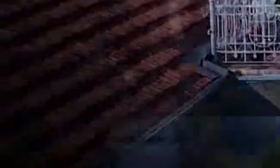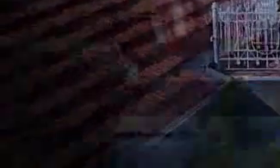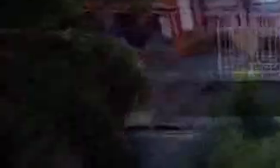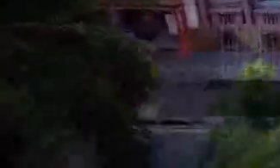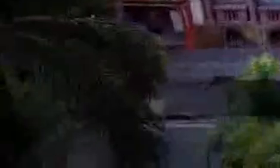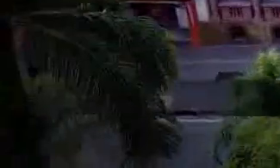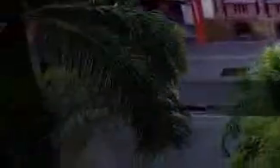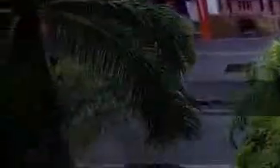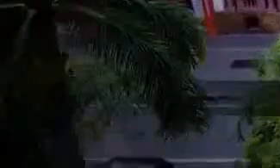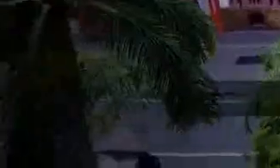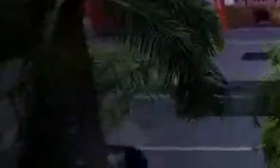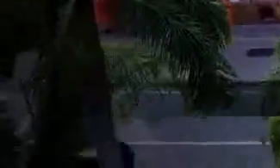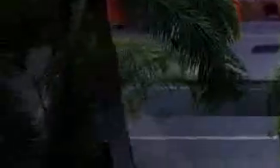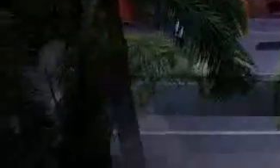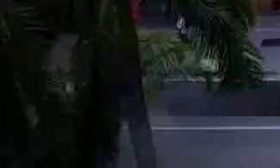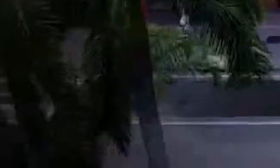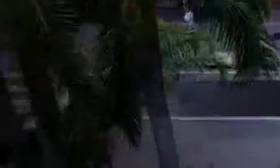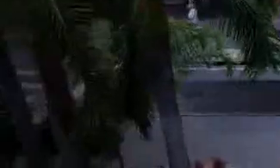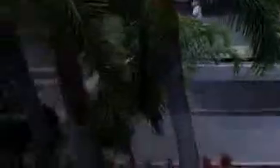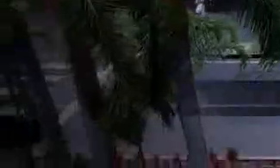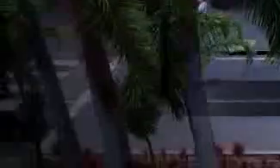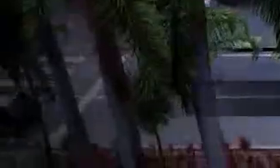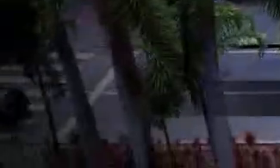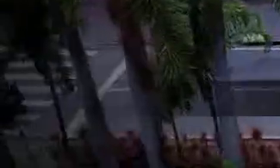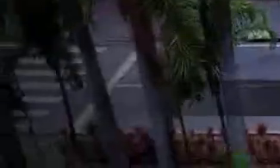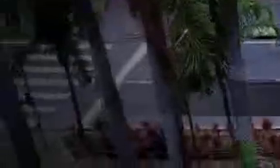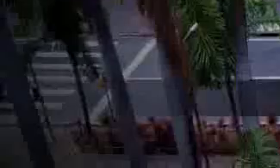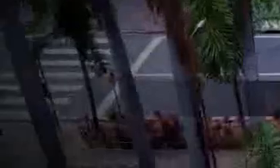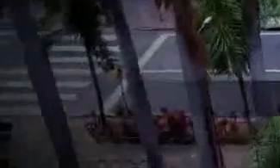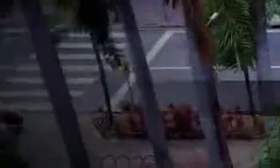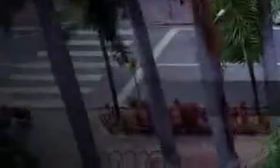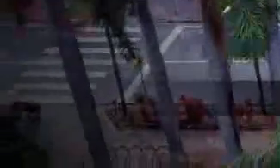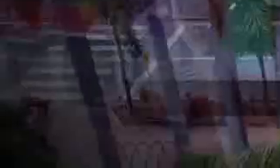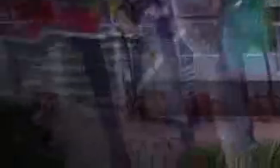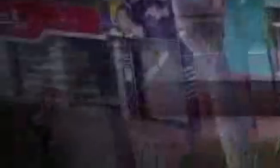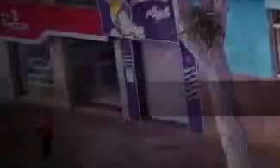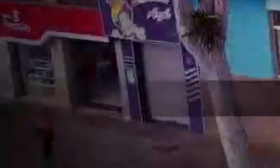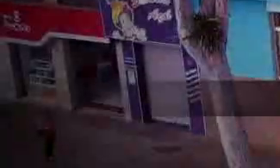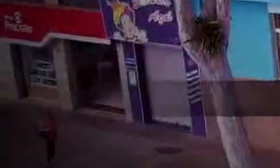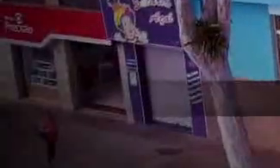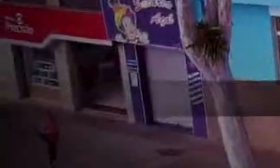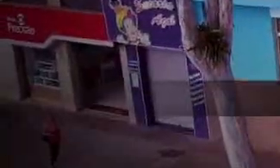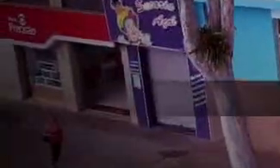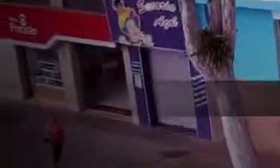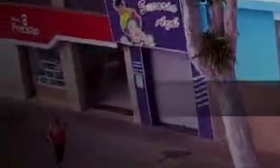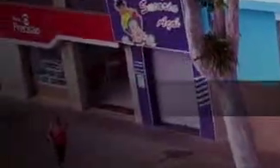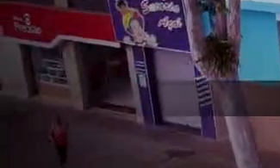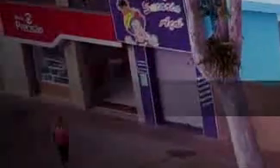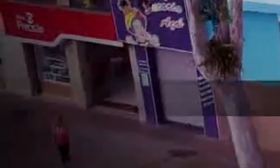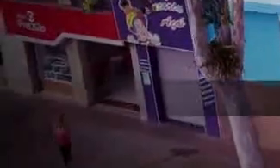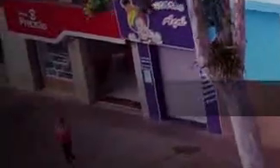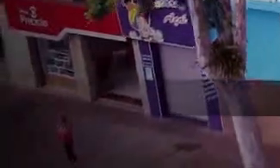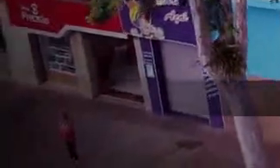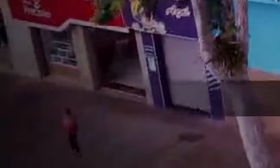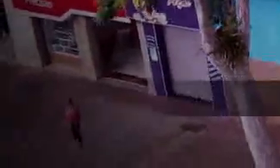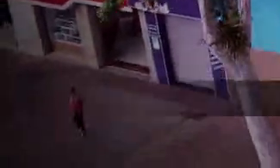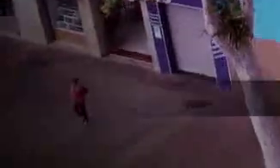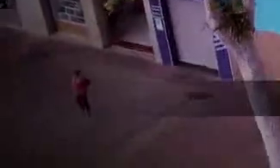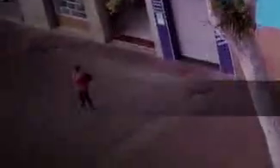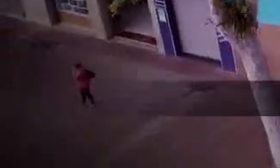forte, terás que o filho teu não foge a lula. Defende que te adora a própria